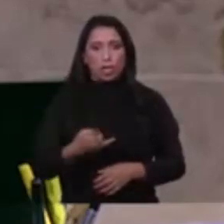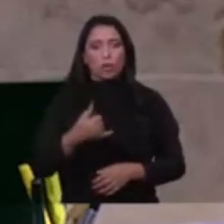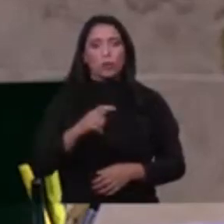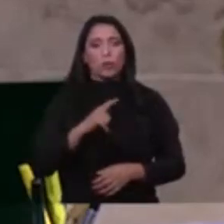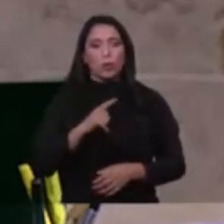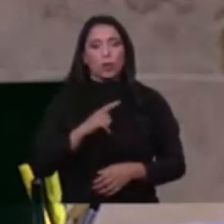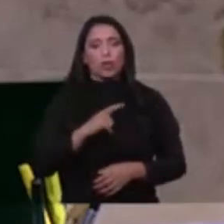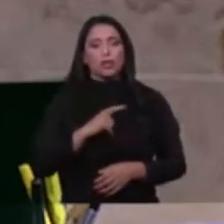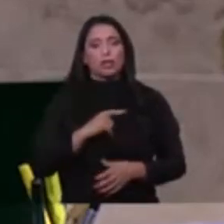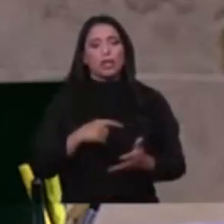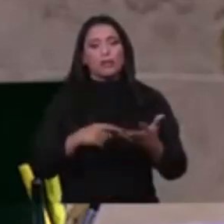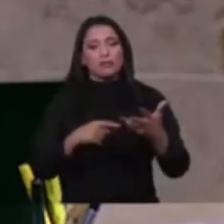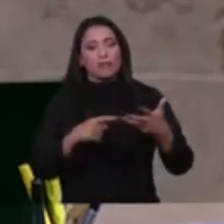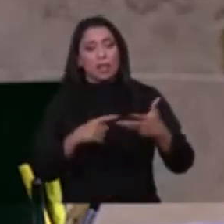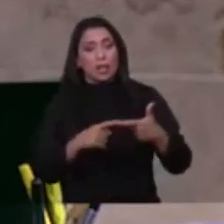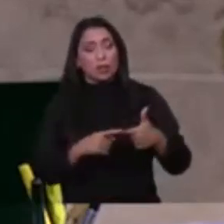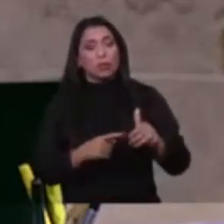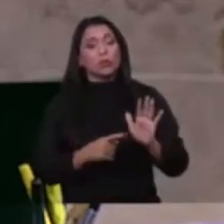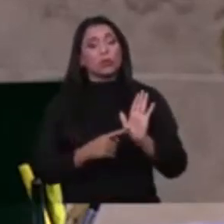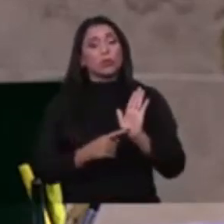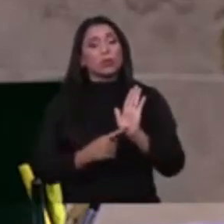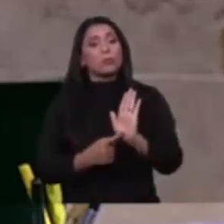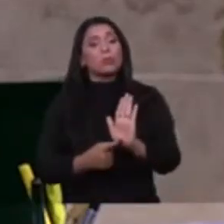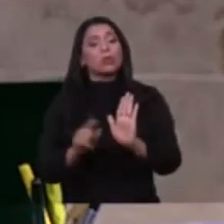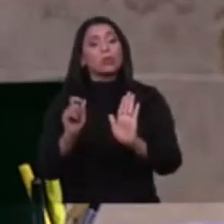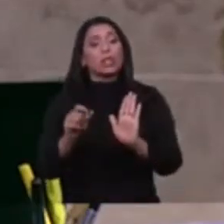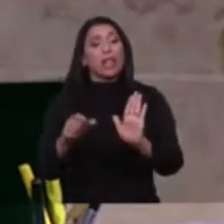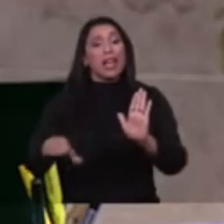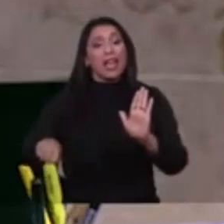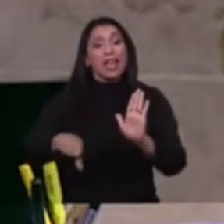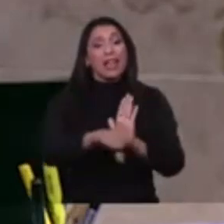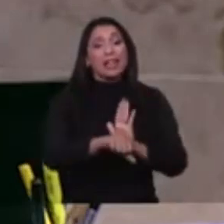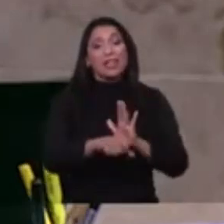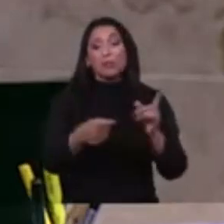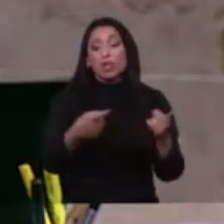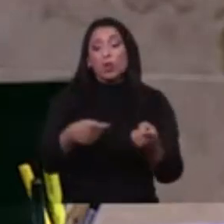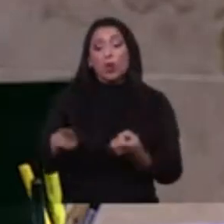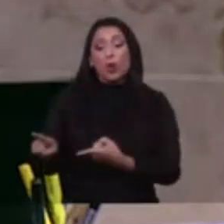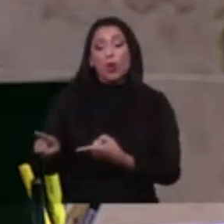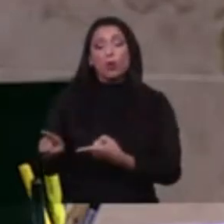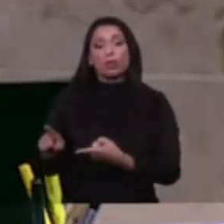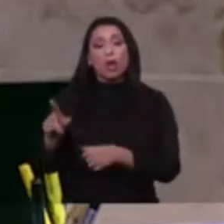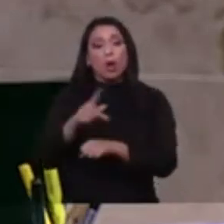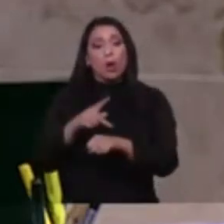dentre outros, a crimes contra o Estado Democrático de Direito.